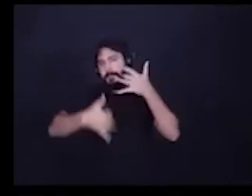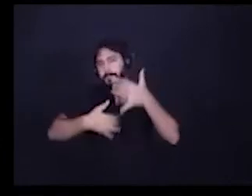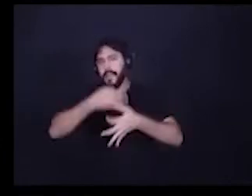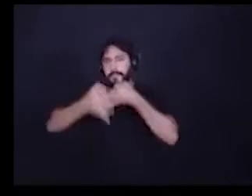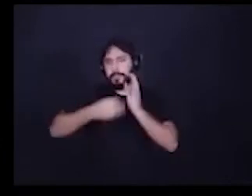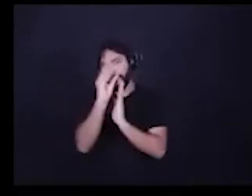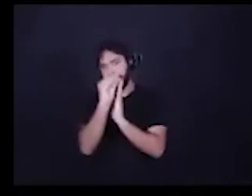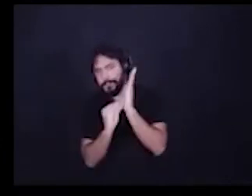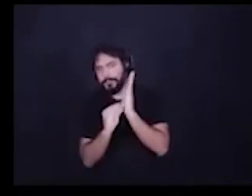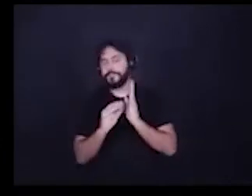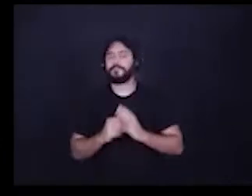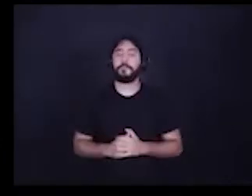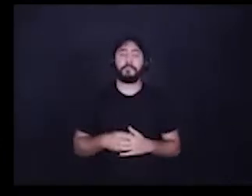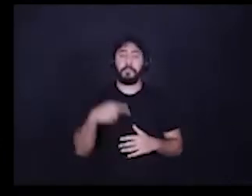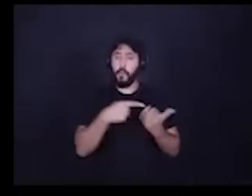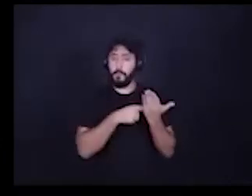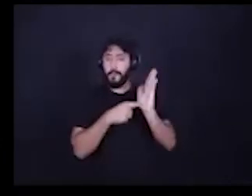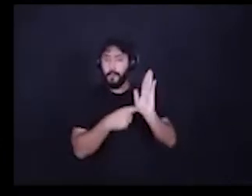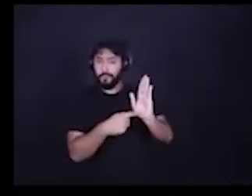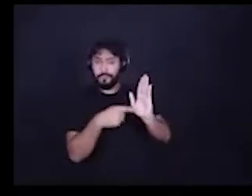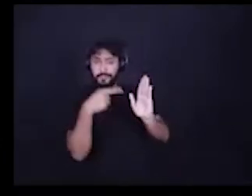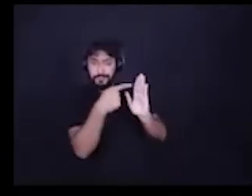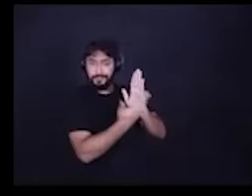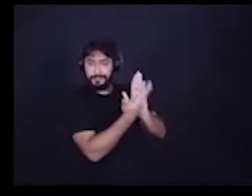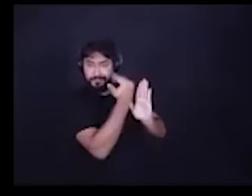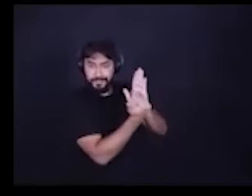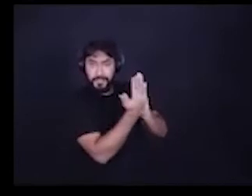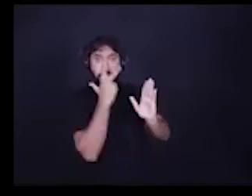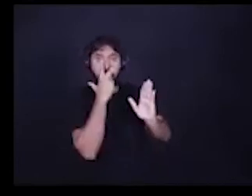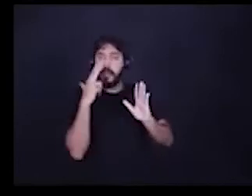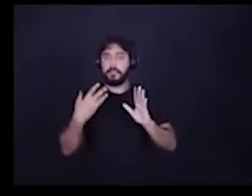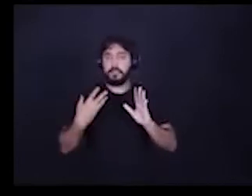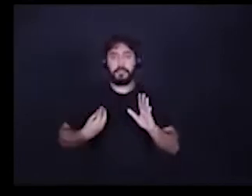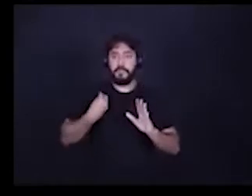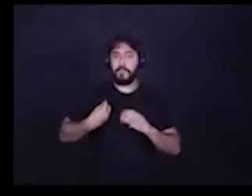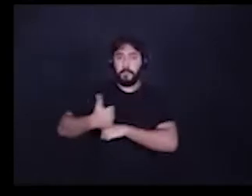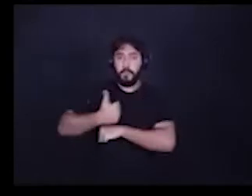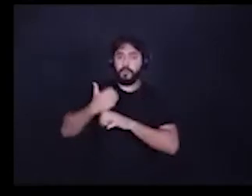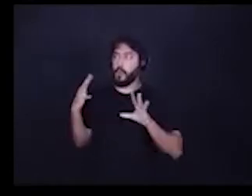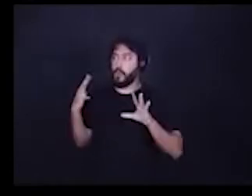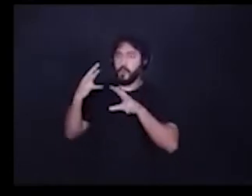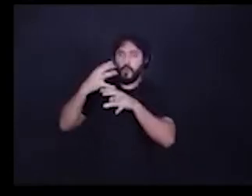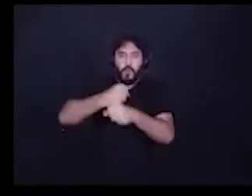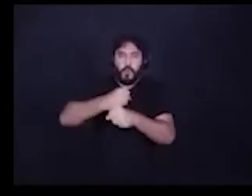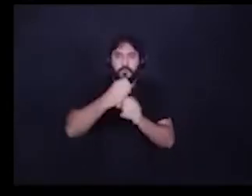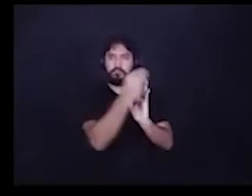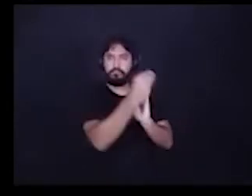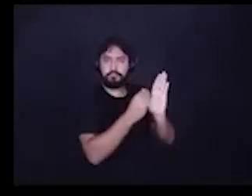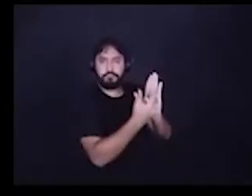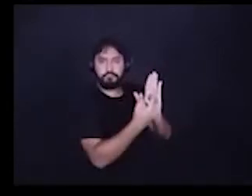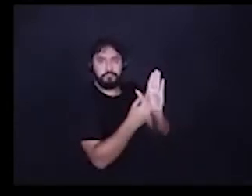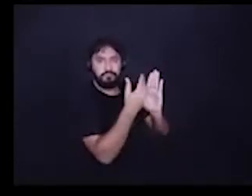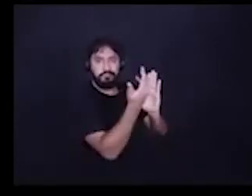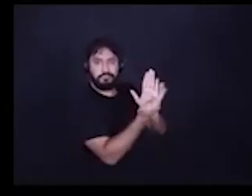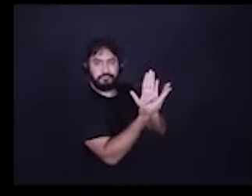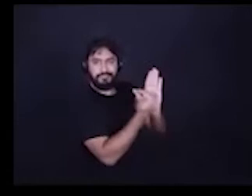Então, também, quando eu mostro esse diagrama, é um jeito de falar muito sobre a totalidade, assim. Eu acho que a minha atuação profissional é a soma de todas essas coisas.